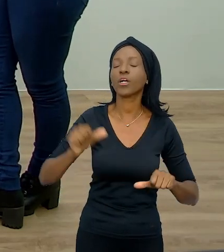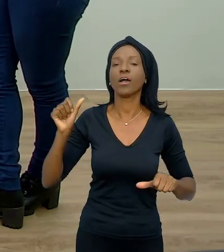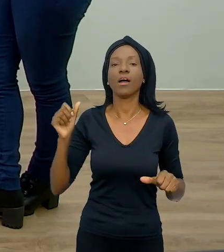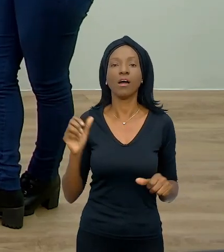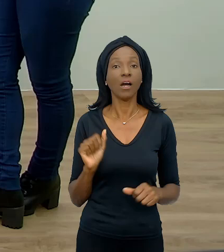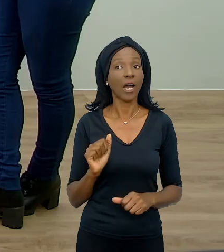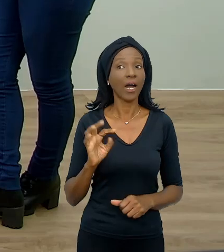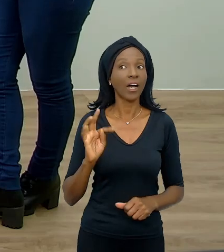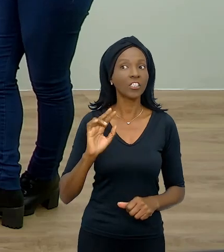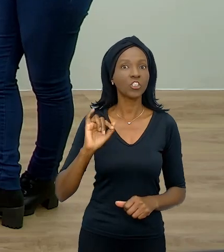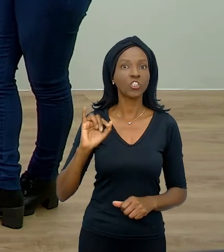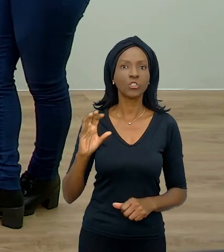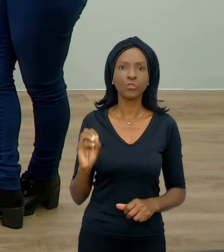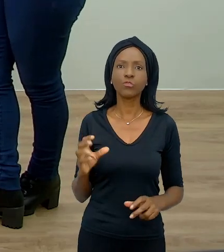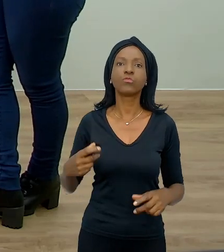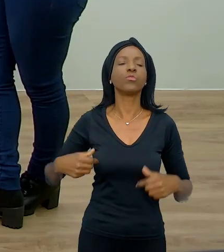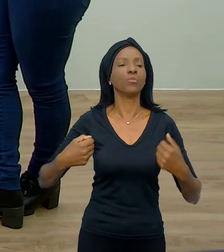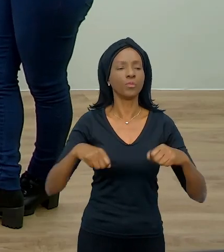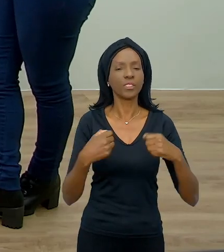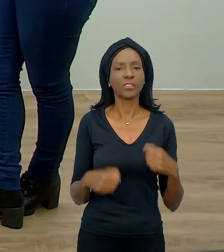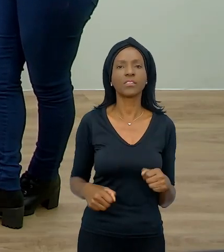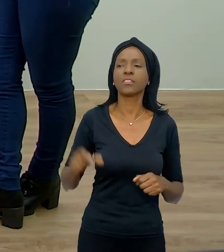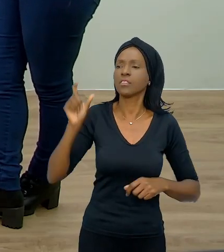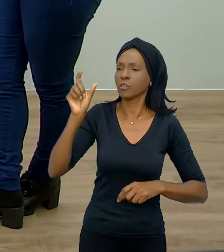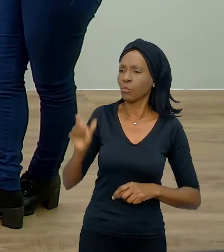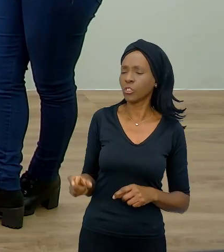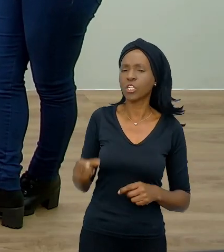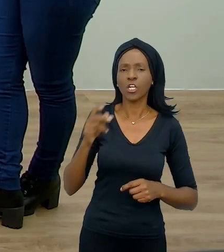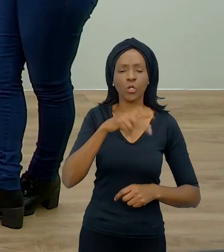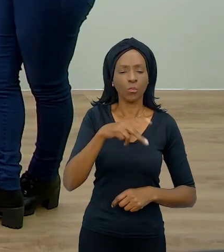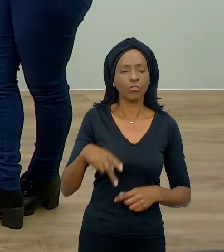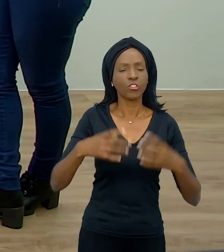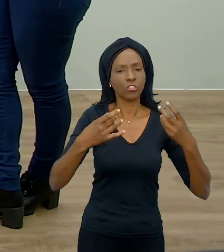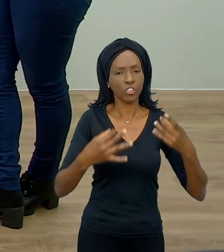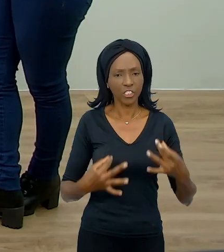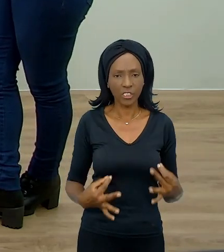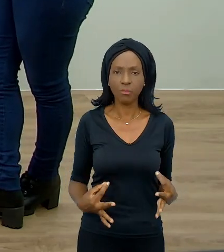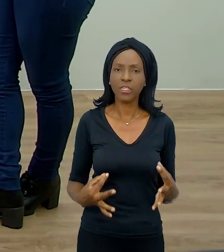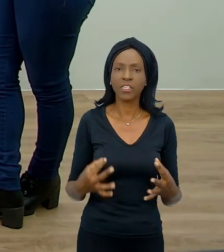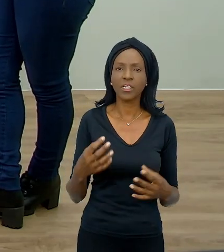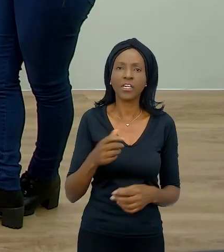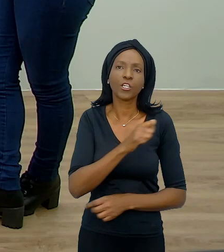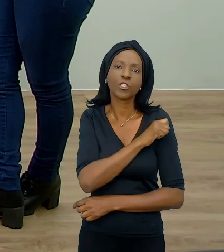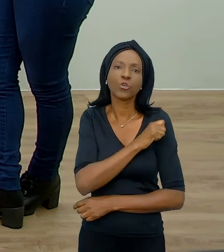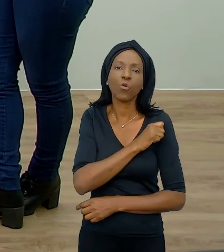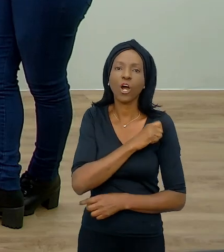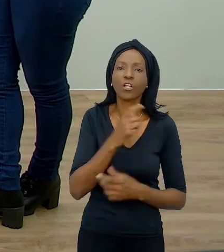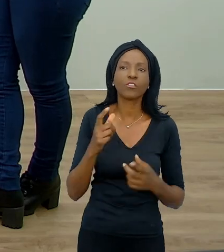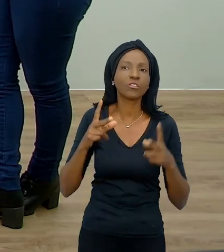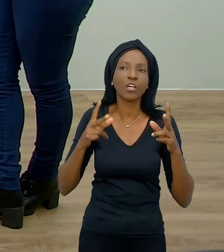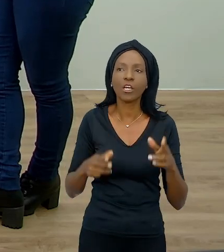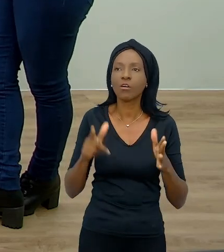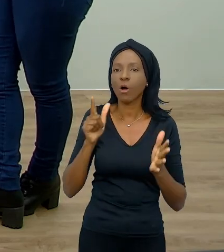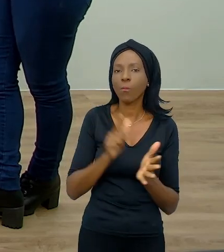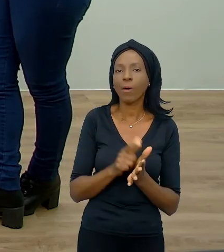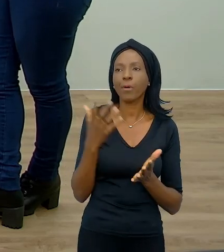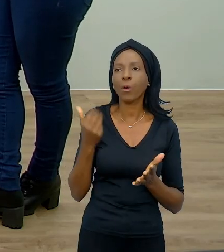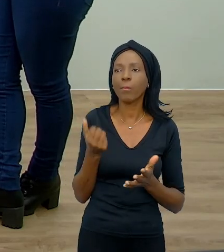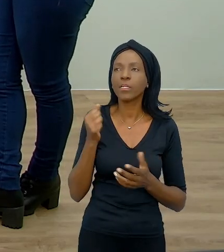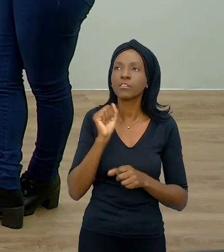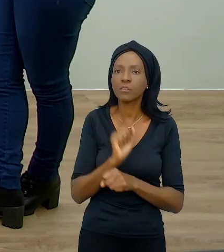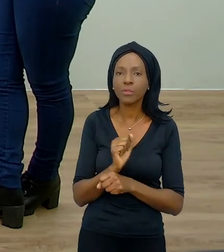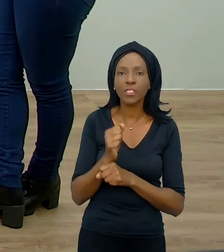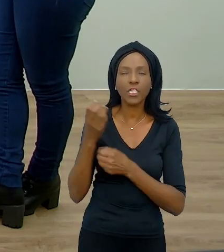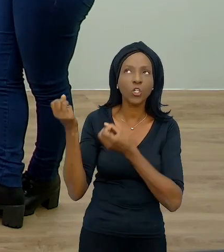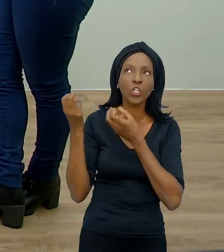modelo onde o professor explica e o aluno é um depósito, é um sulfite em branco que está apenas recebendo informação. Então,